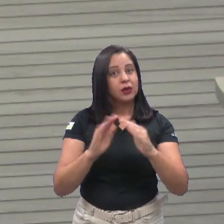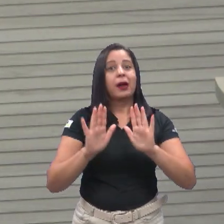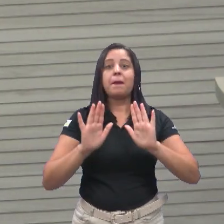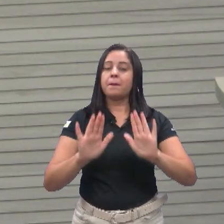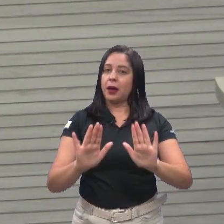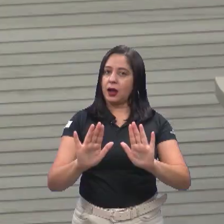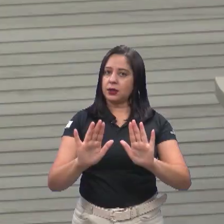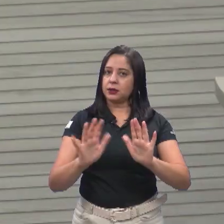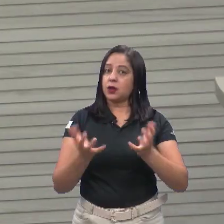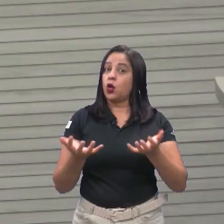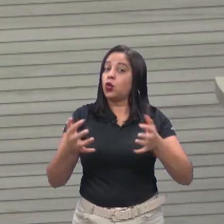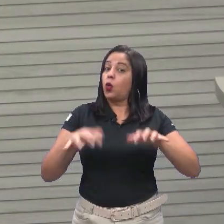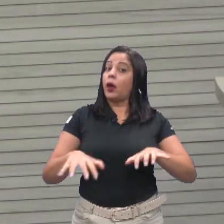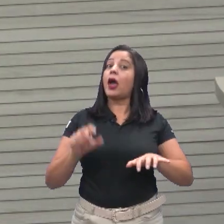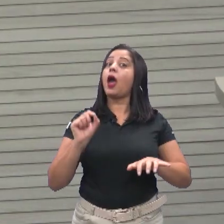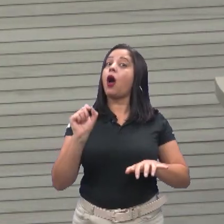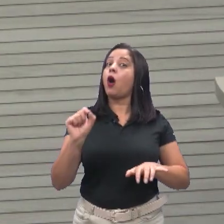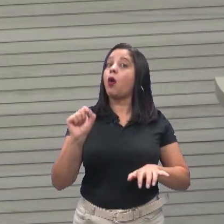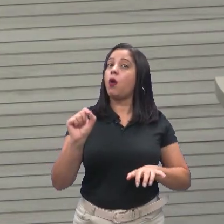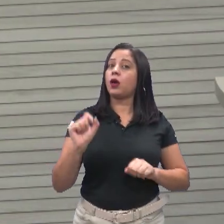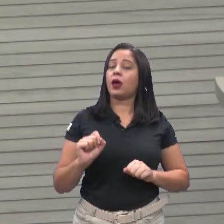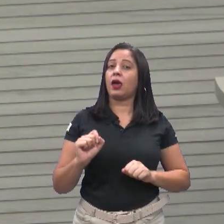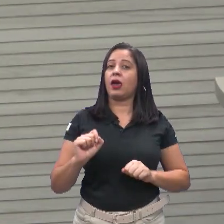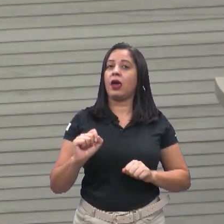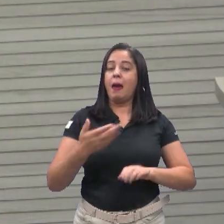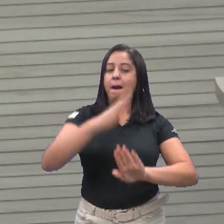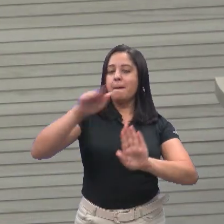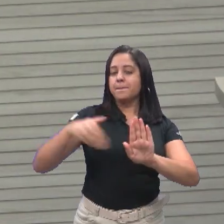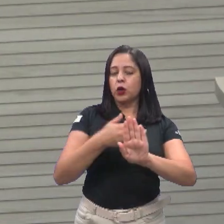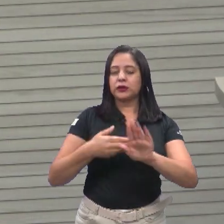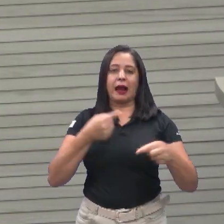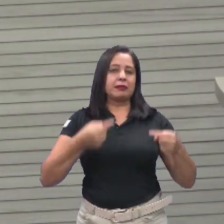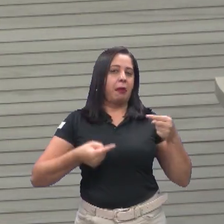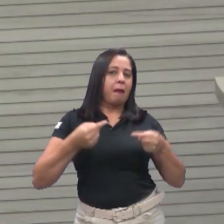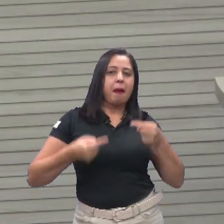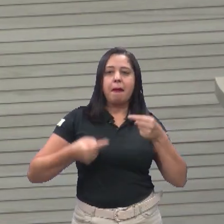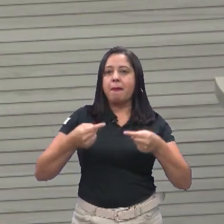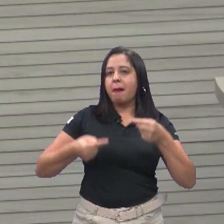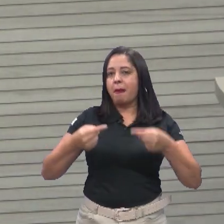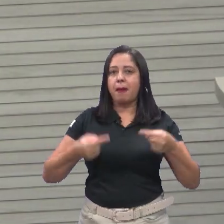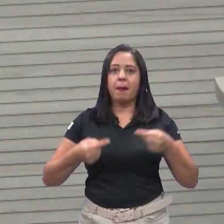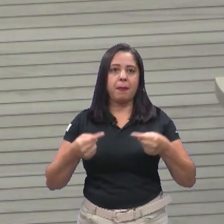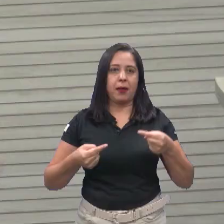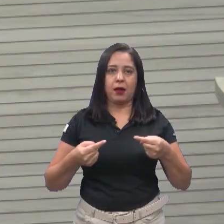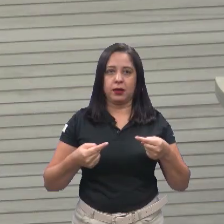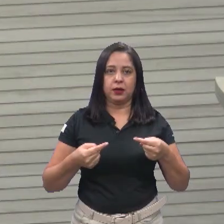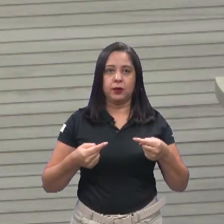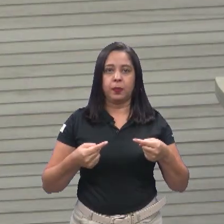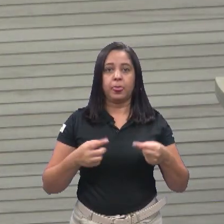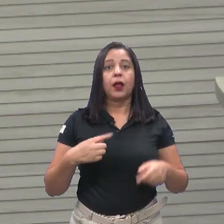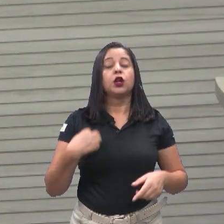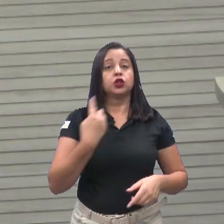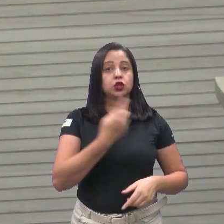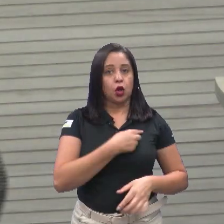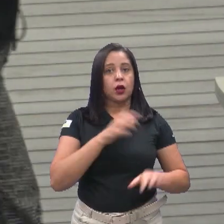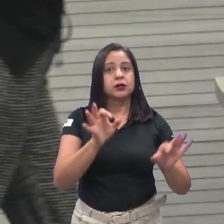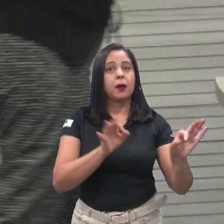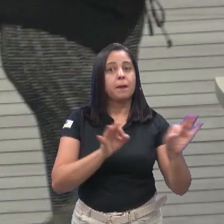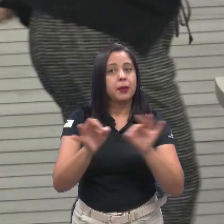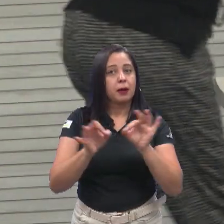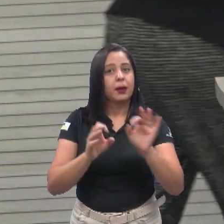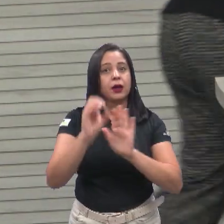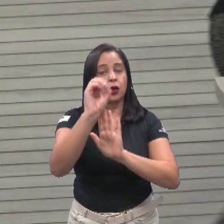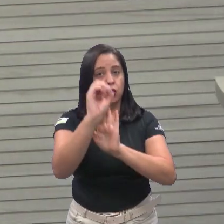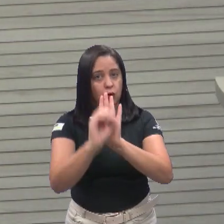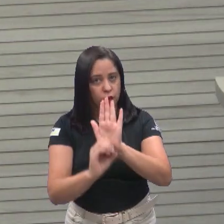não queremos é que se faça politicagem, política barata em cima disso. Nós fizemos o ofício,